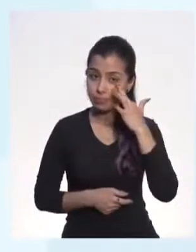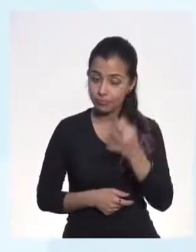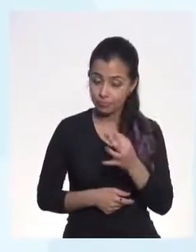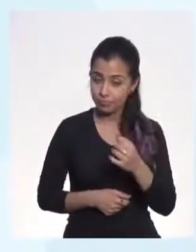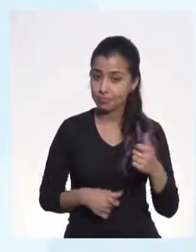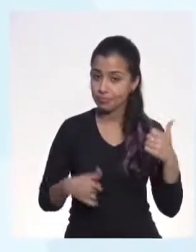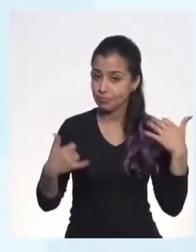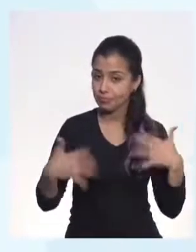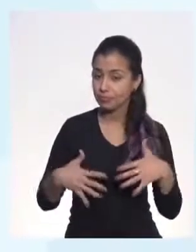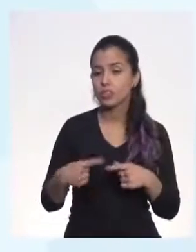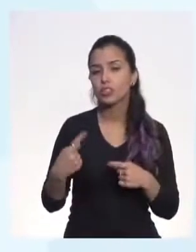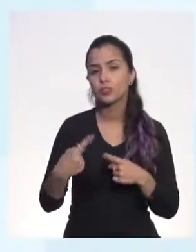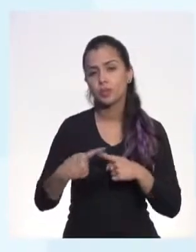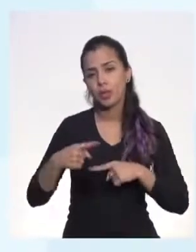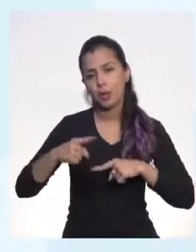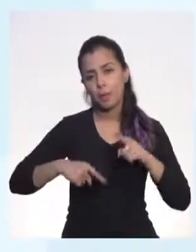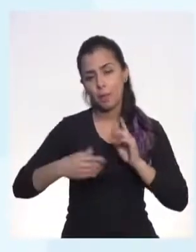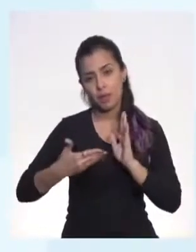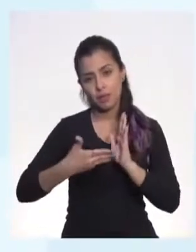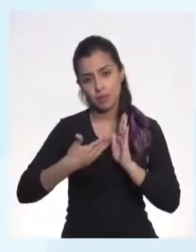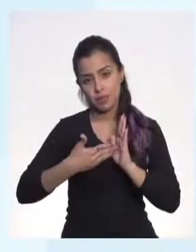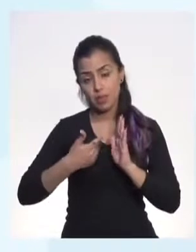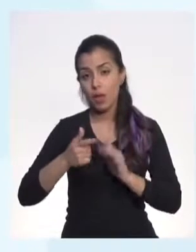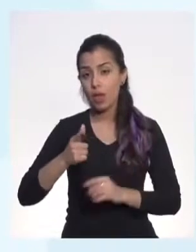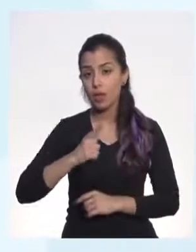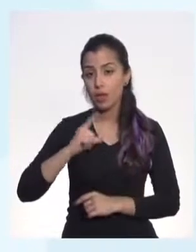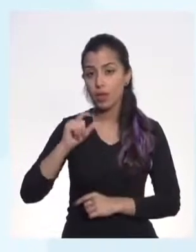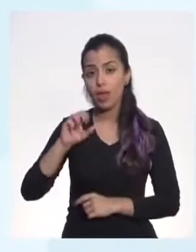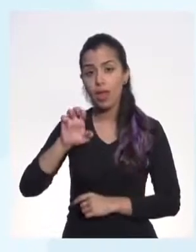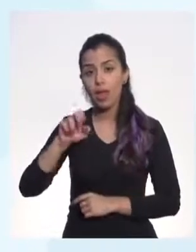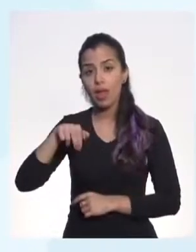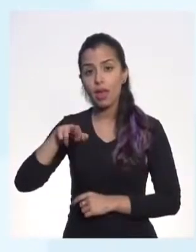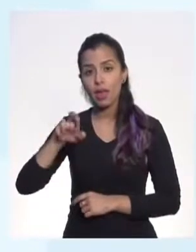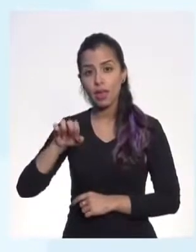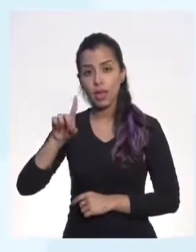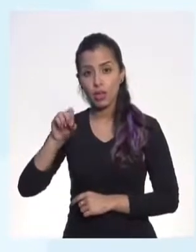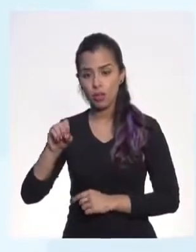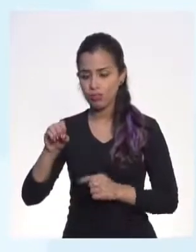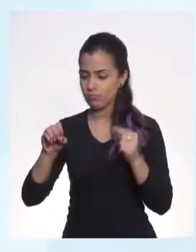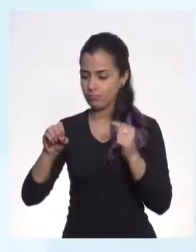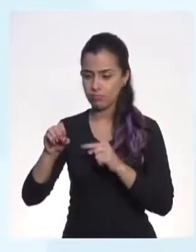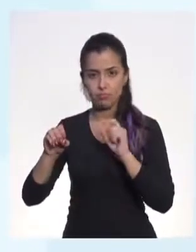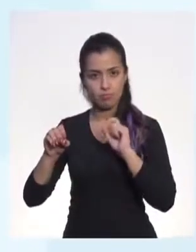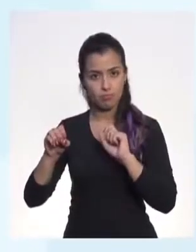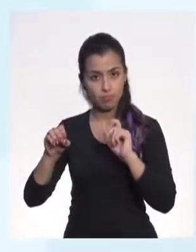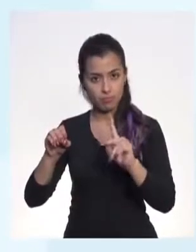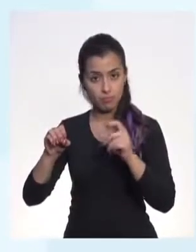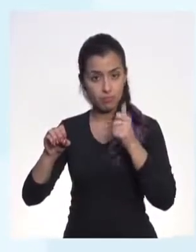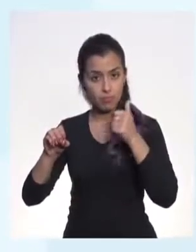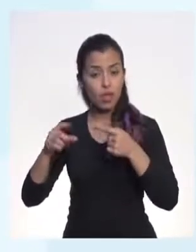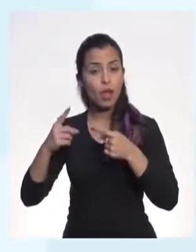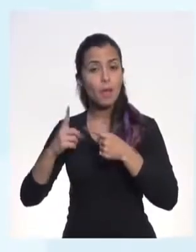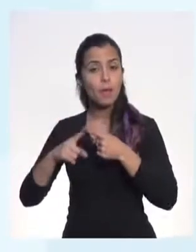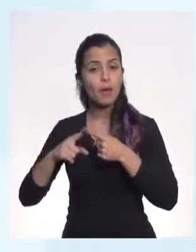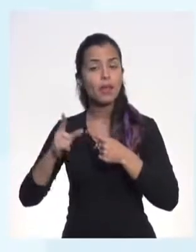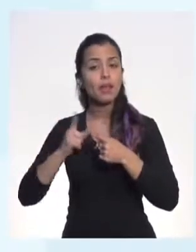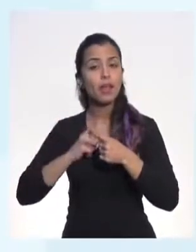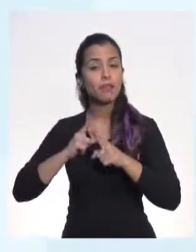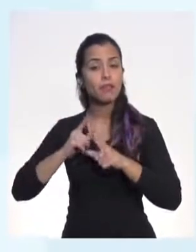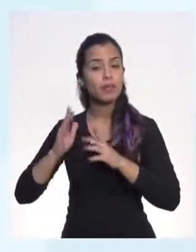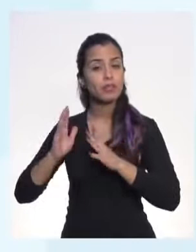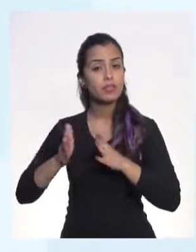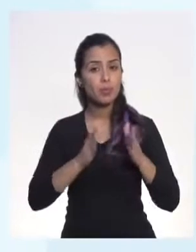polêmica porque lá no material apareceu aqui ó é enredo certo porque a gente tava trabalhando lá a sequência narrativa